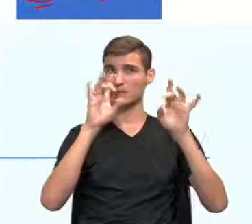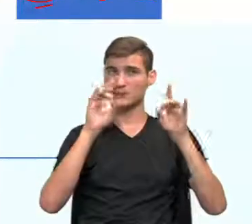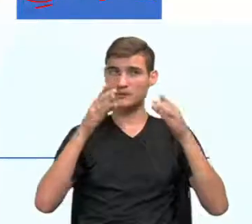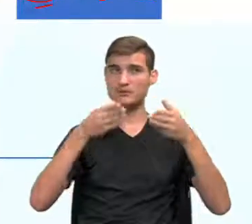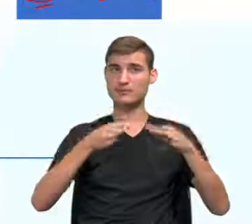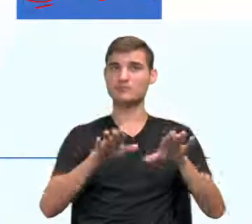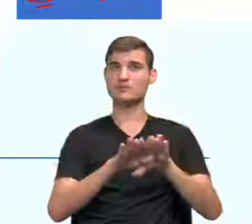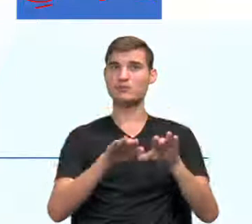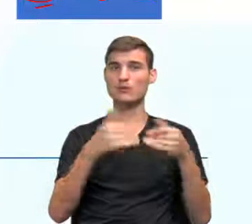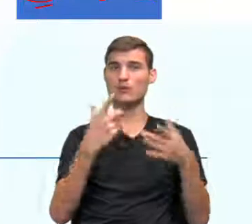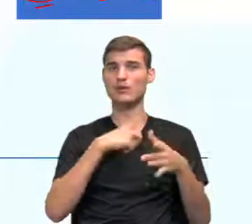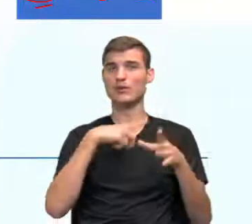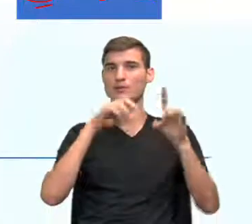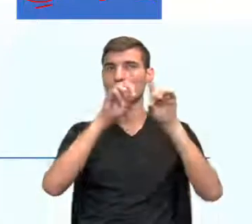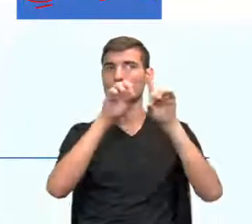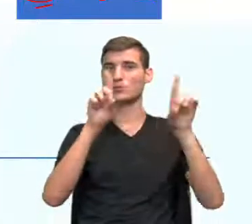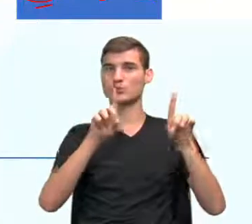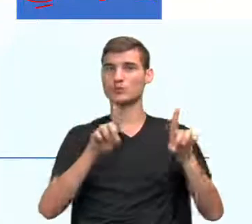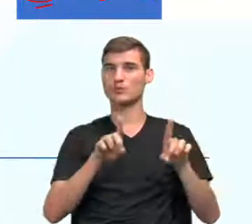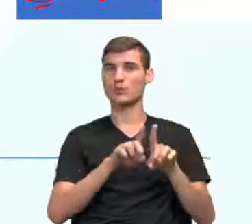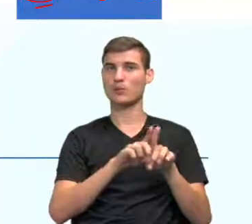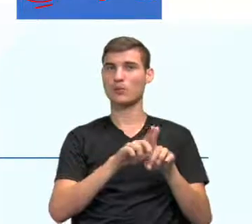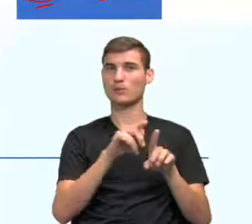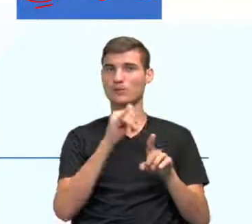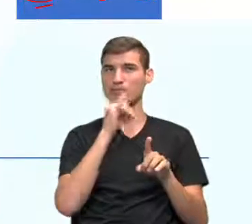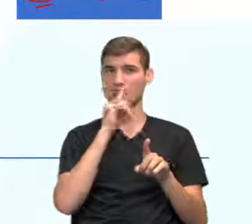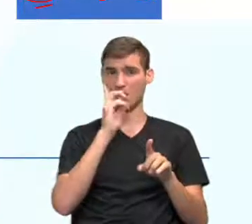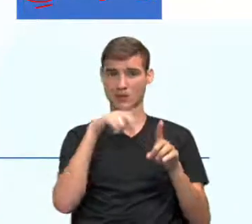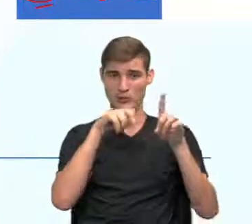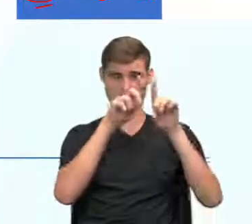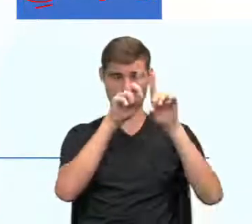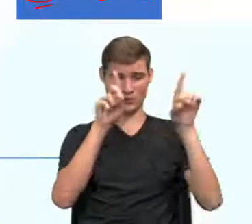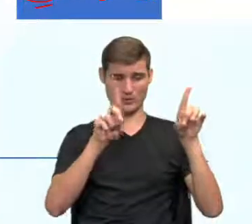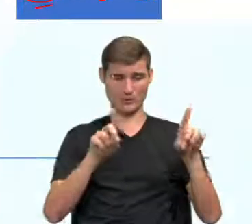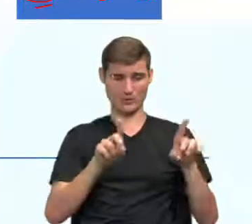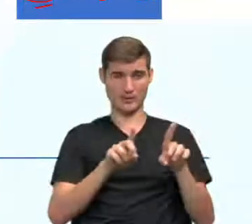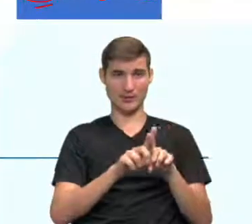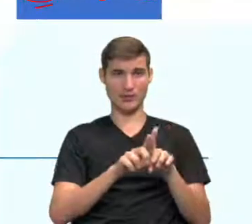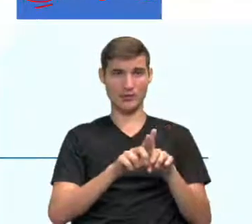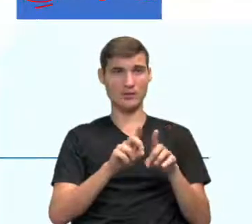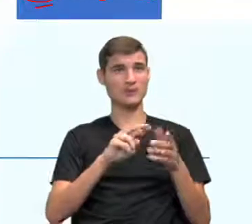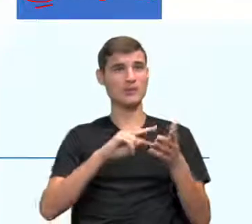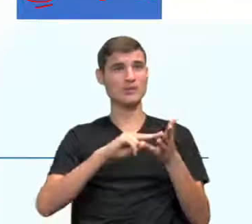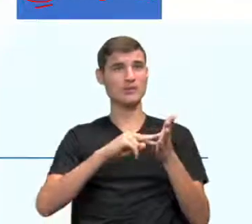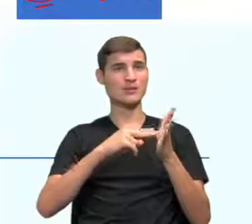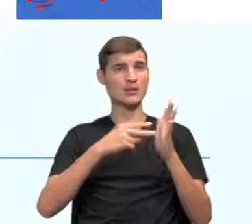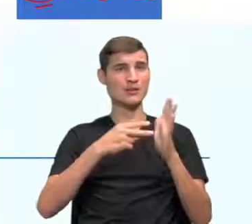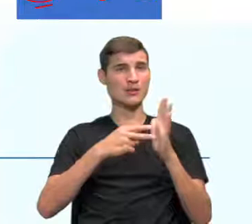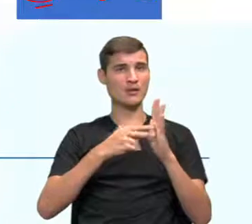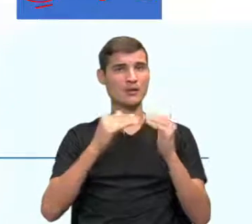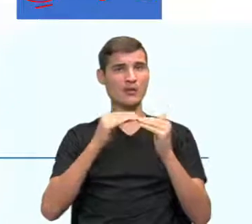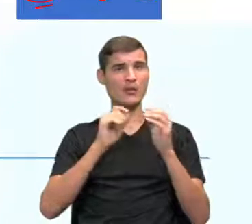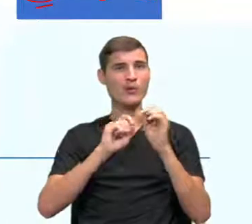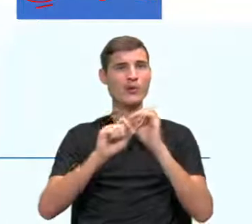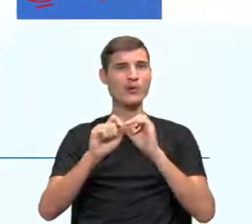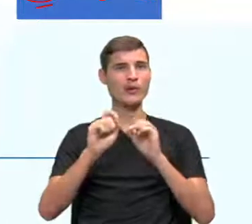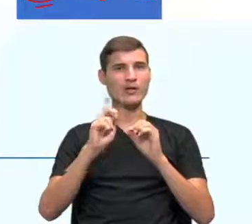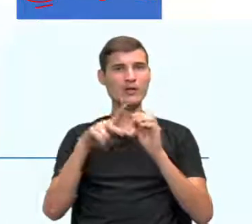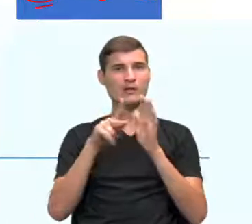a portadora é digital. E quando eu estou falando de portadora digital, eu falo agora de um trem de pulsos.